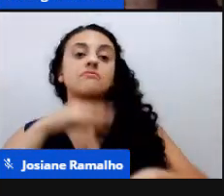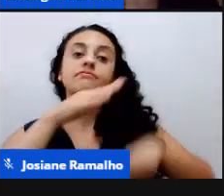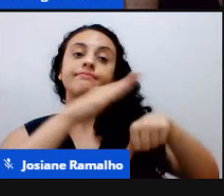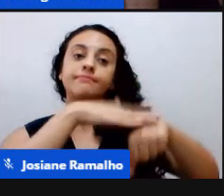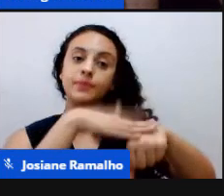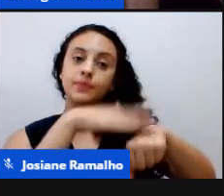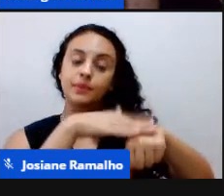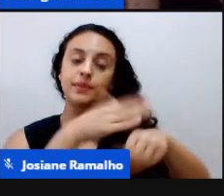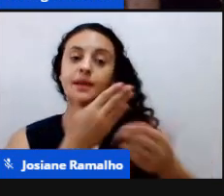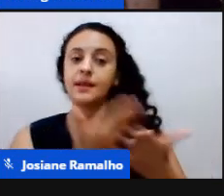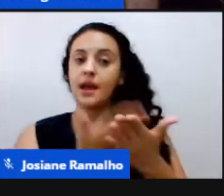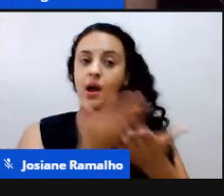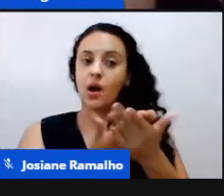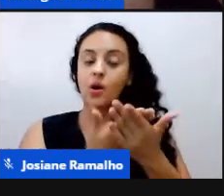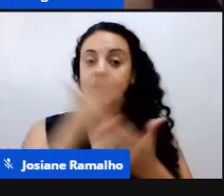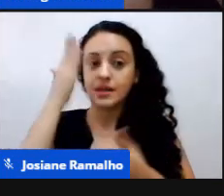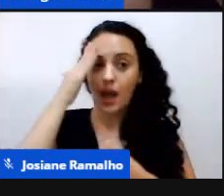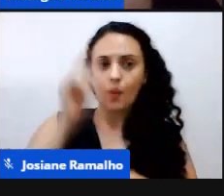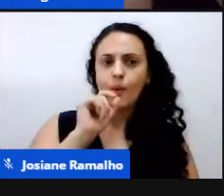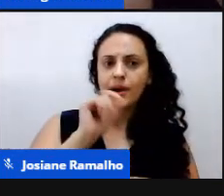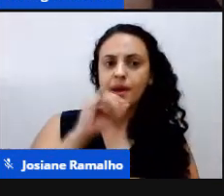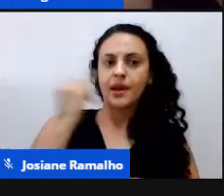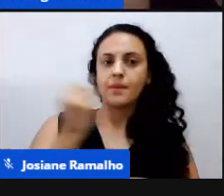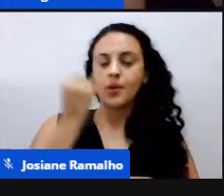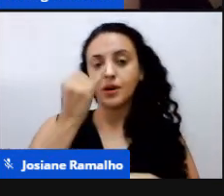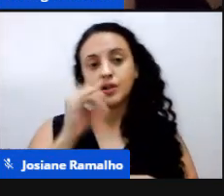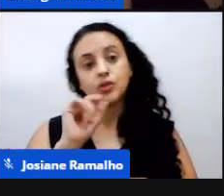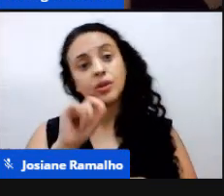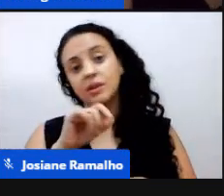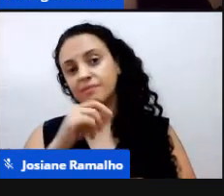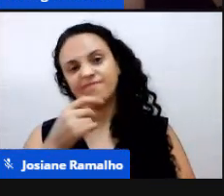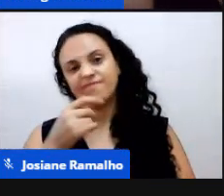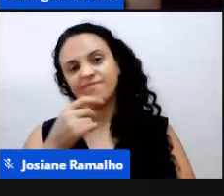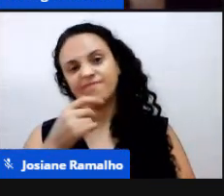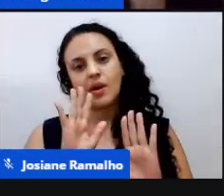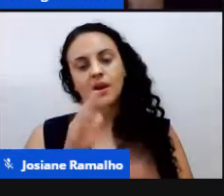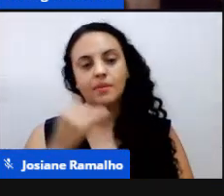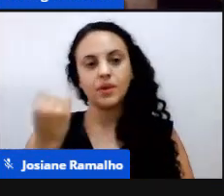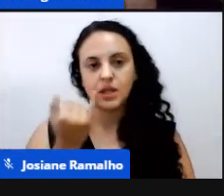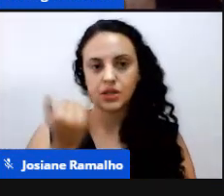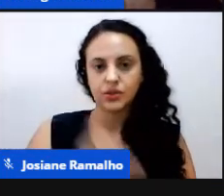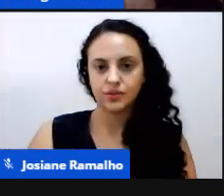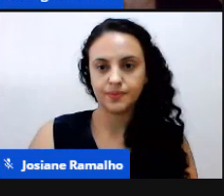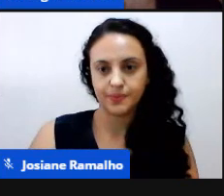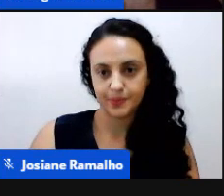é ou não importante. Vamos Exatamente. para o, isso. Vamos para o próximo slide?